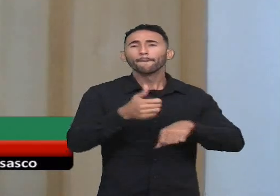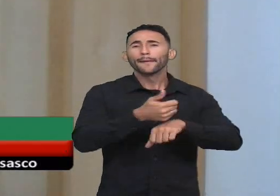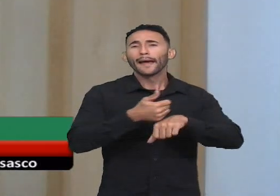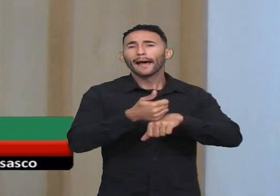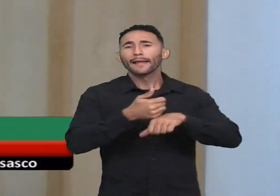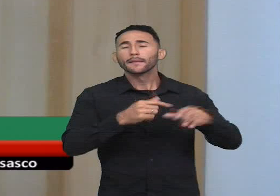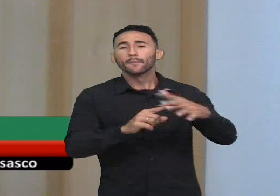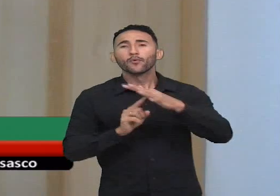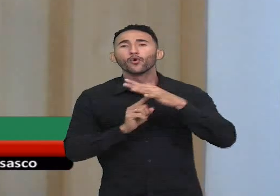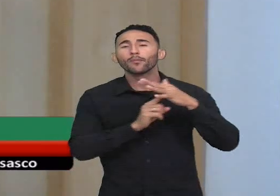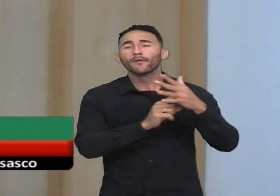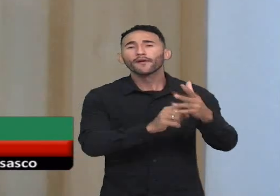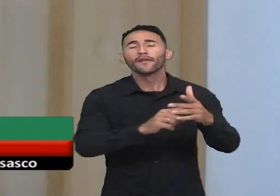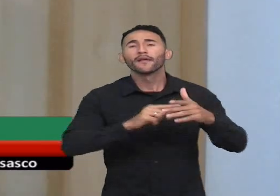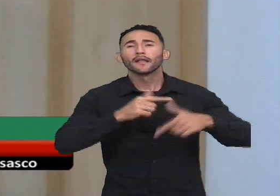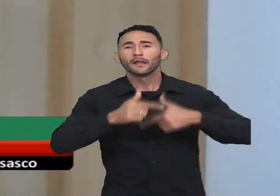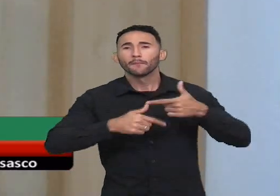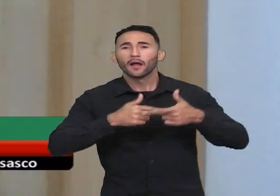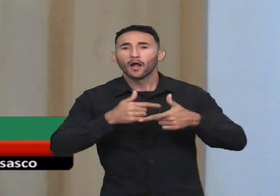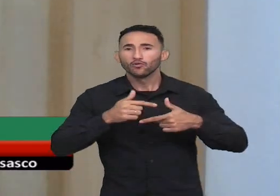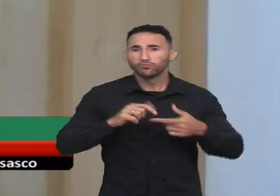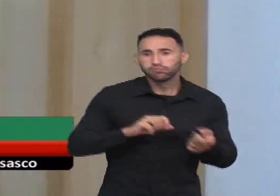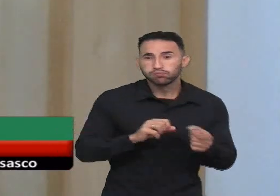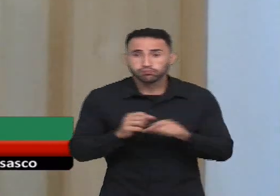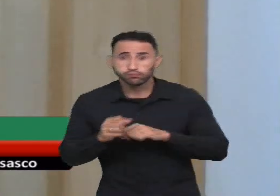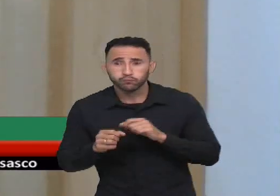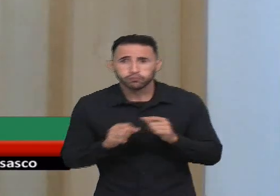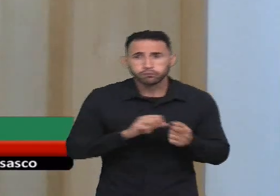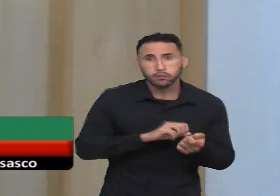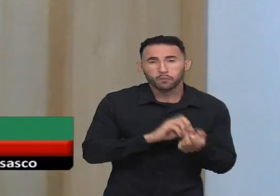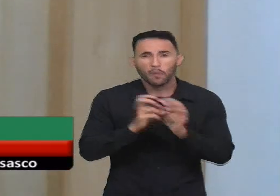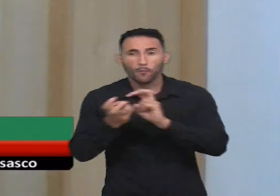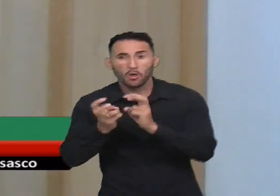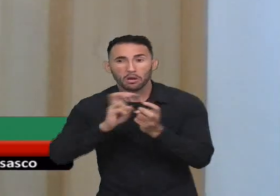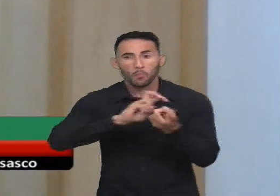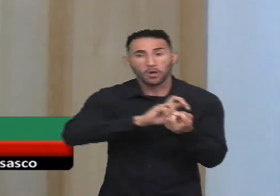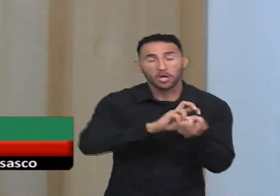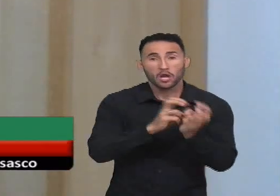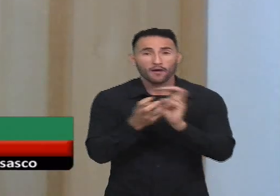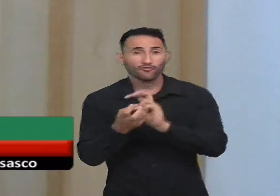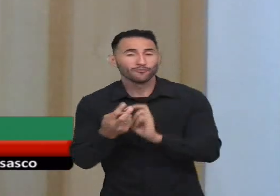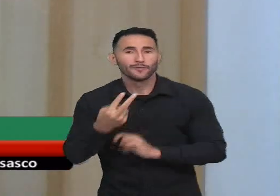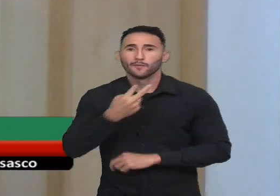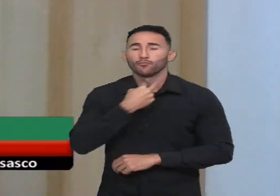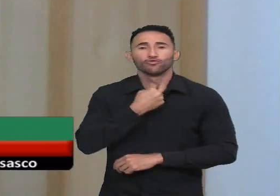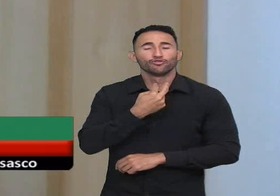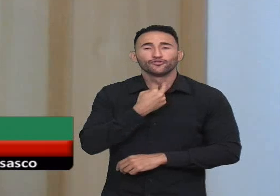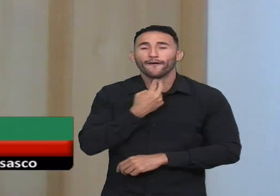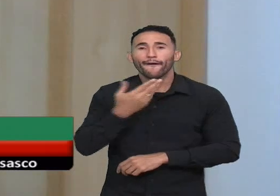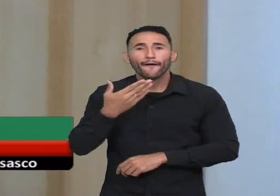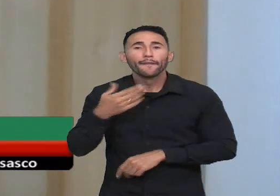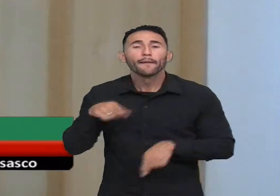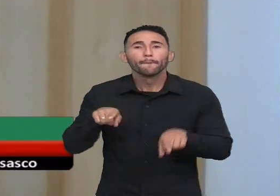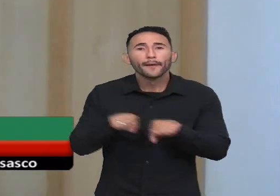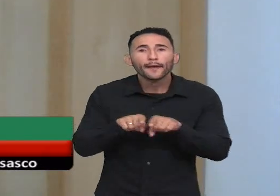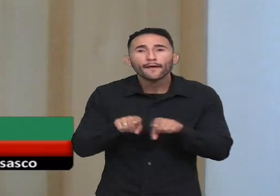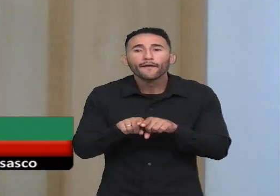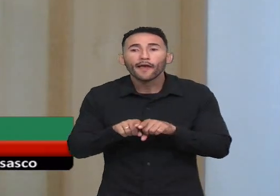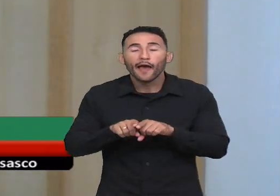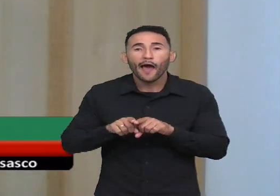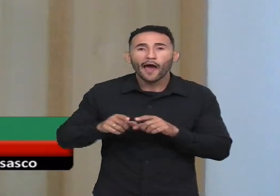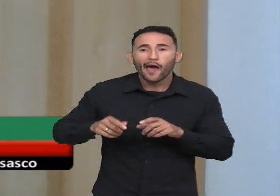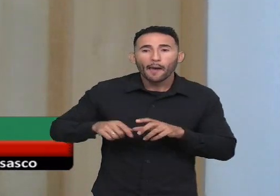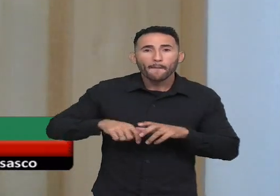de agilidade e destreza corporal, conhecida pela denominação capoeiragem. andar em carreiras com armas